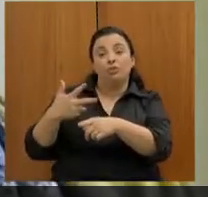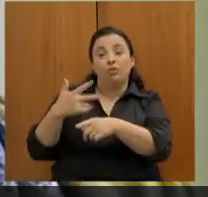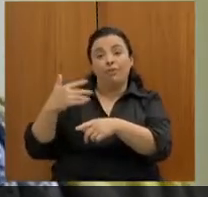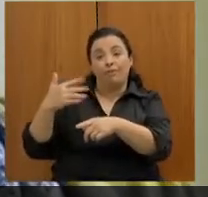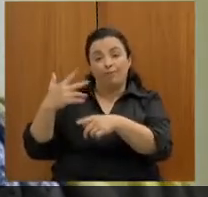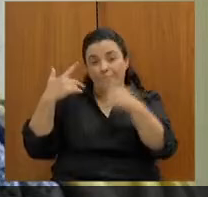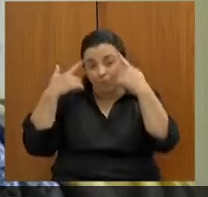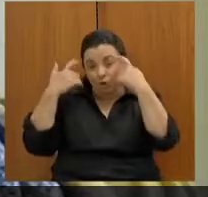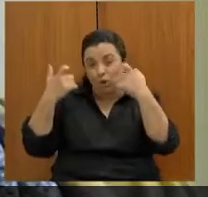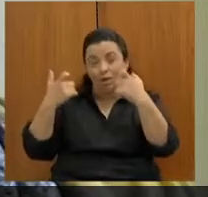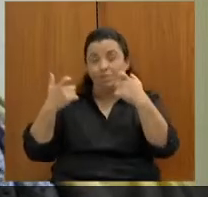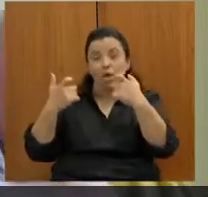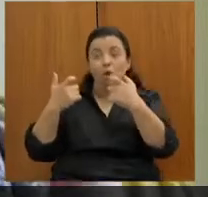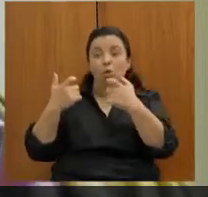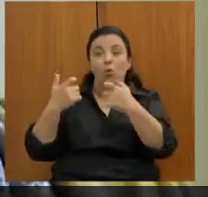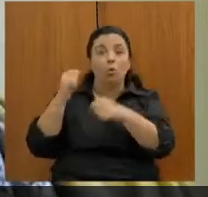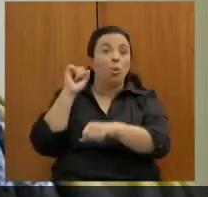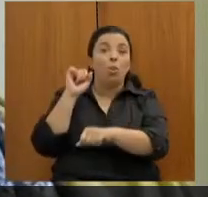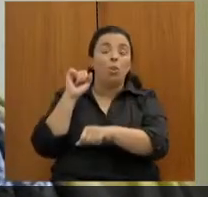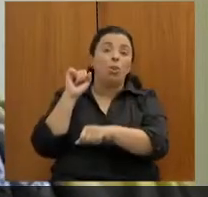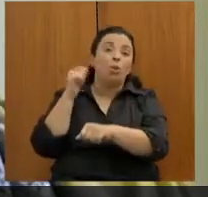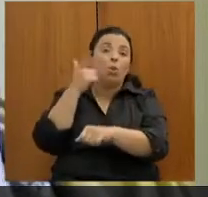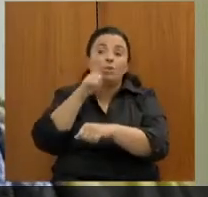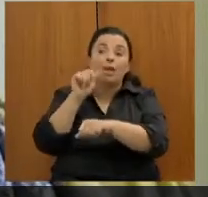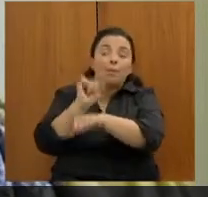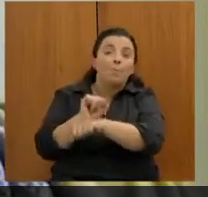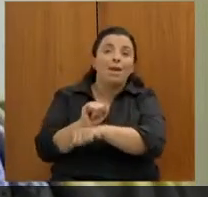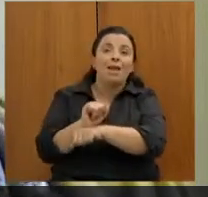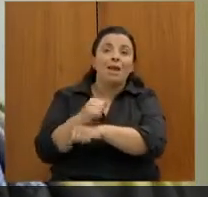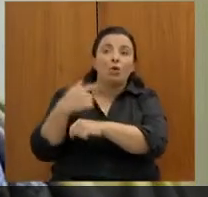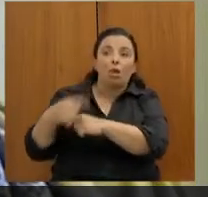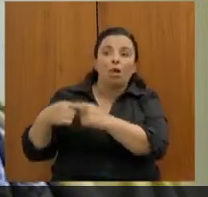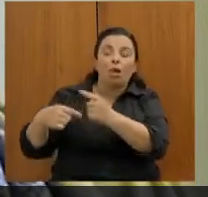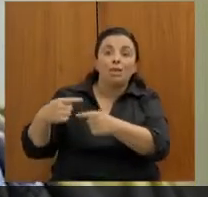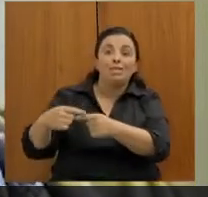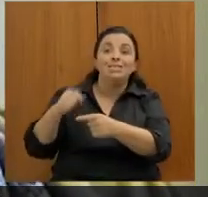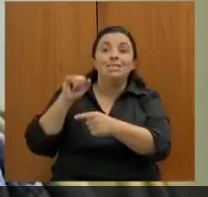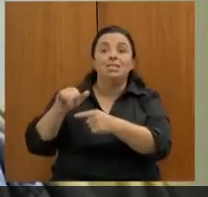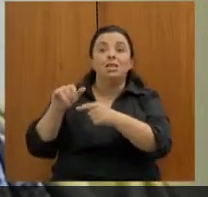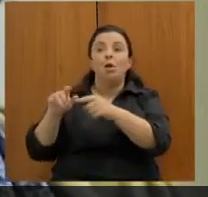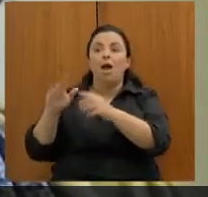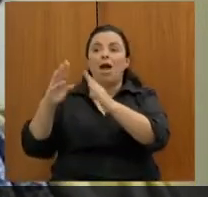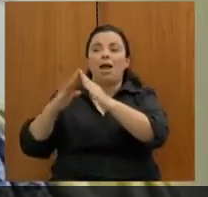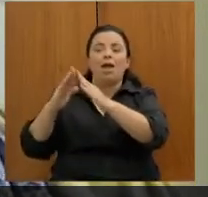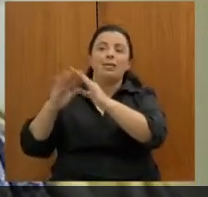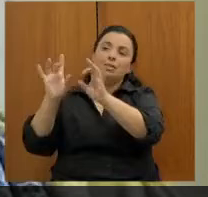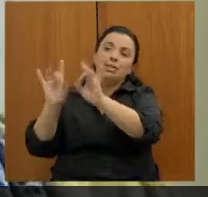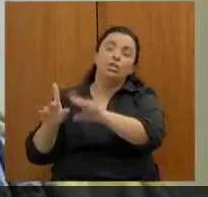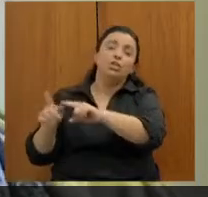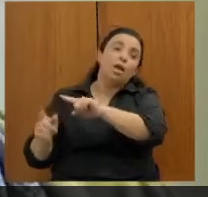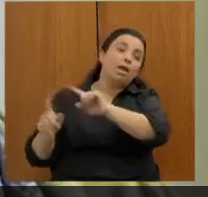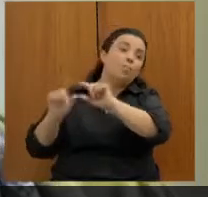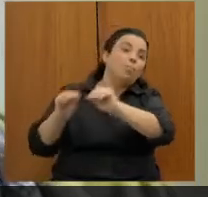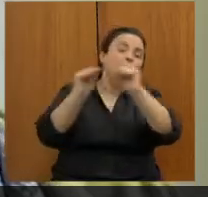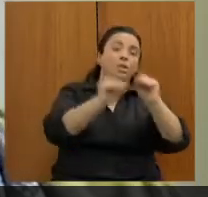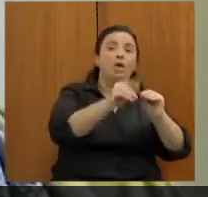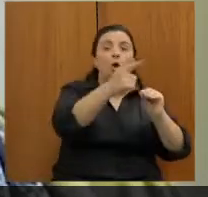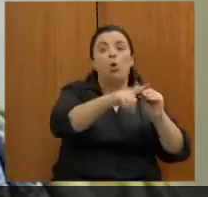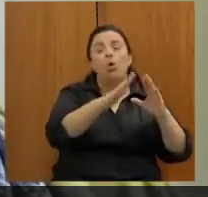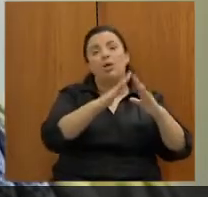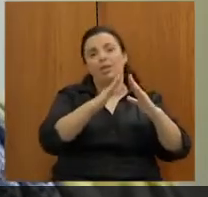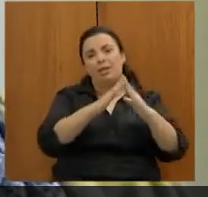para trás ir né para ter um acolhimento e uma casa e além disso para situações emergenciais